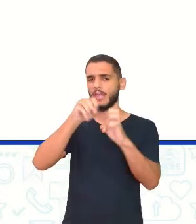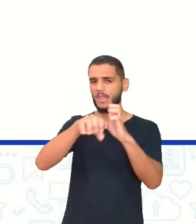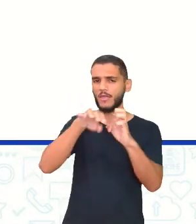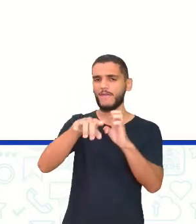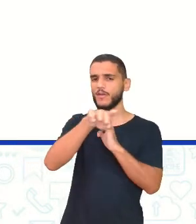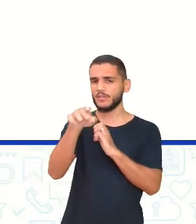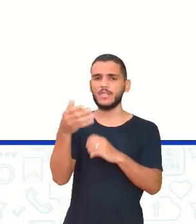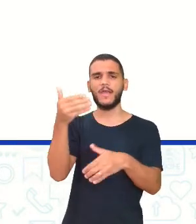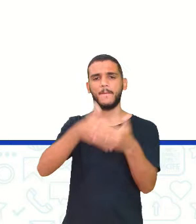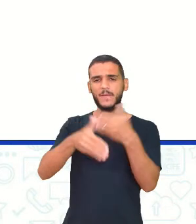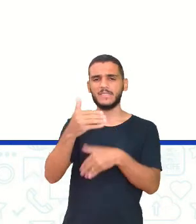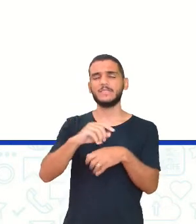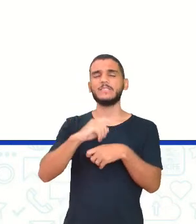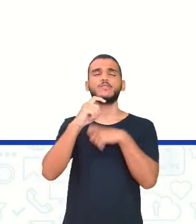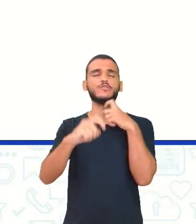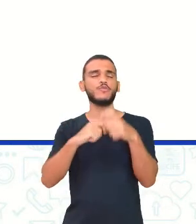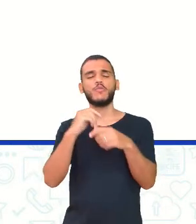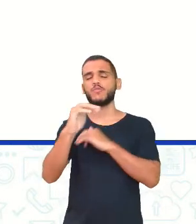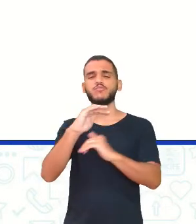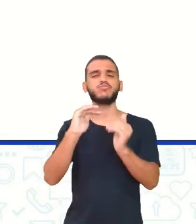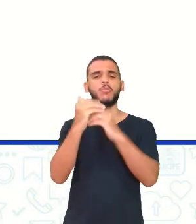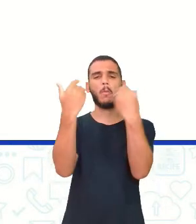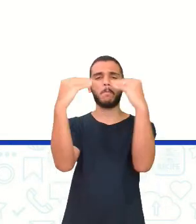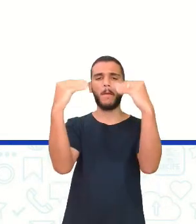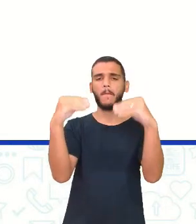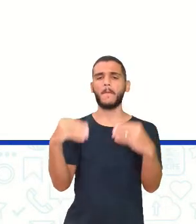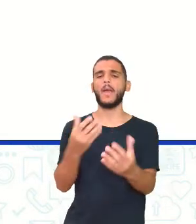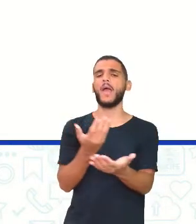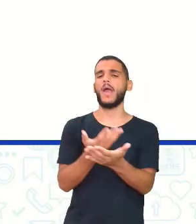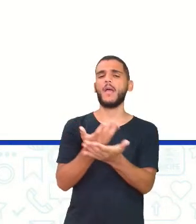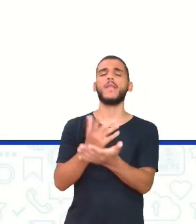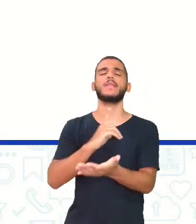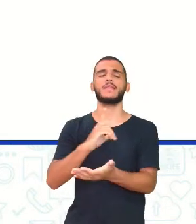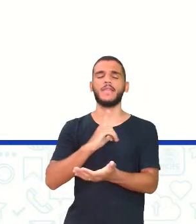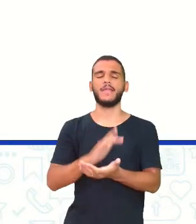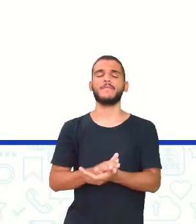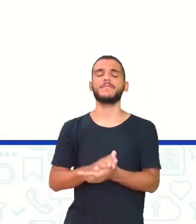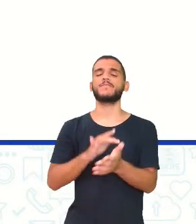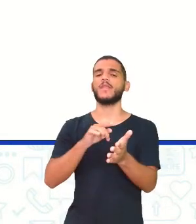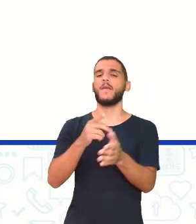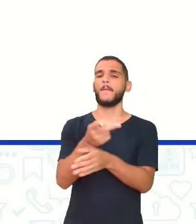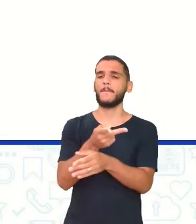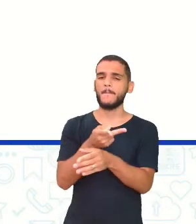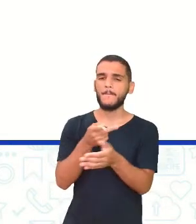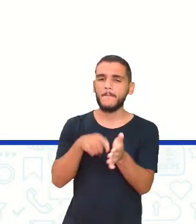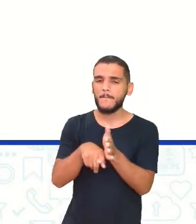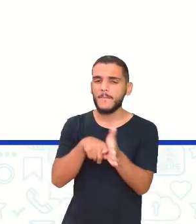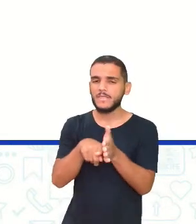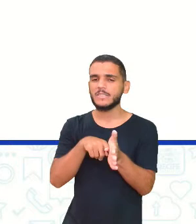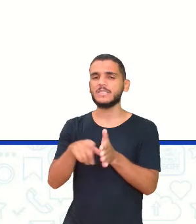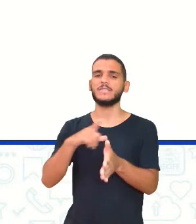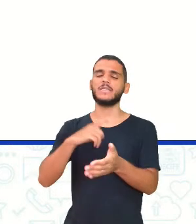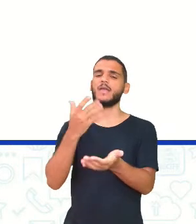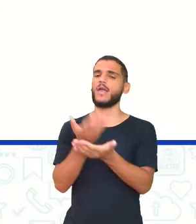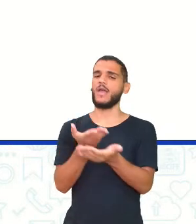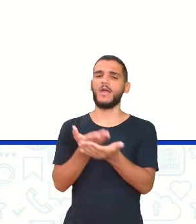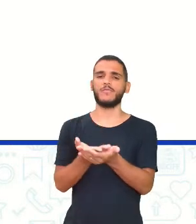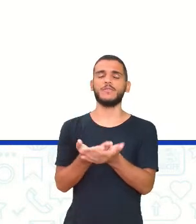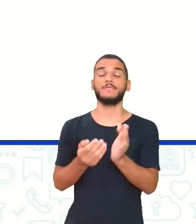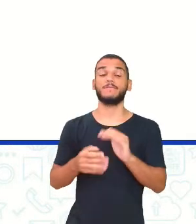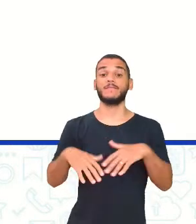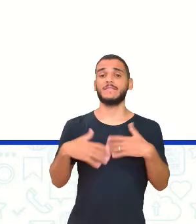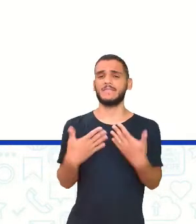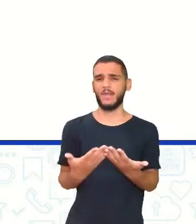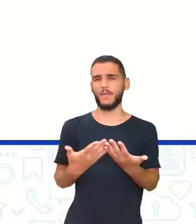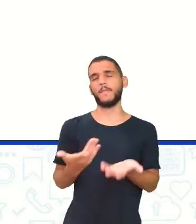dúvida? Eita, onde é que eu vou ver essa aula? Vai lá e procura, que vai ter uma aula para você. Não é necessário